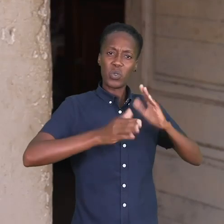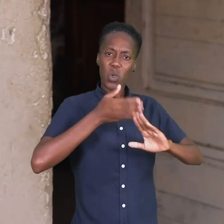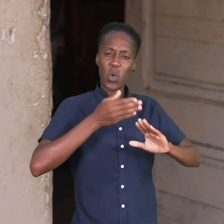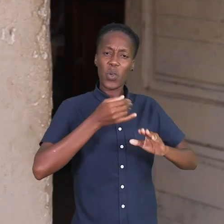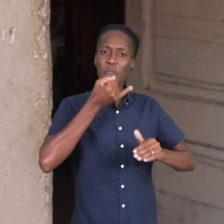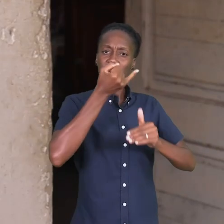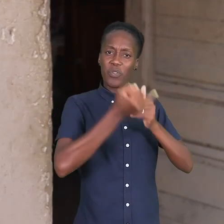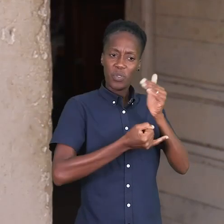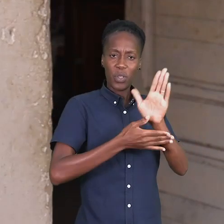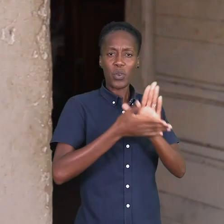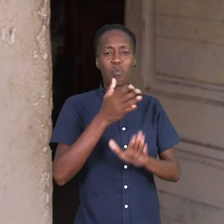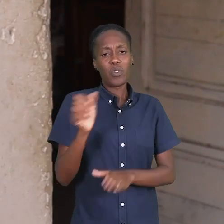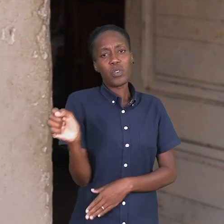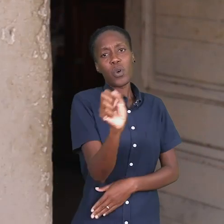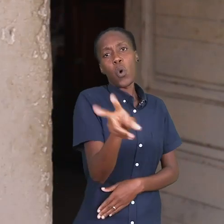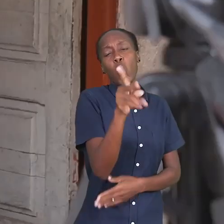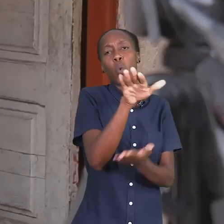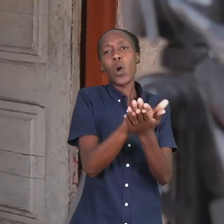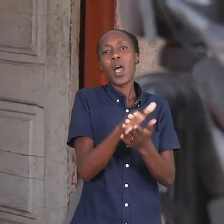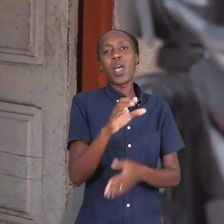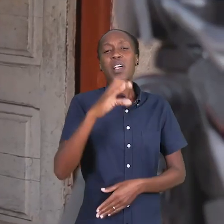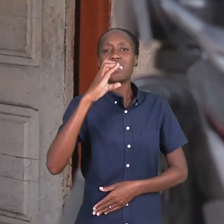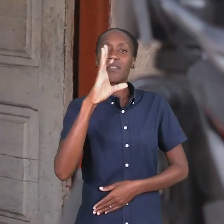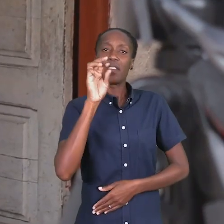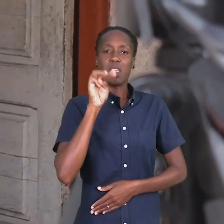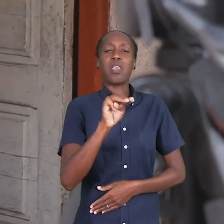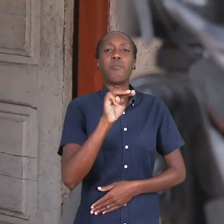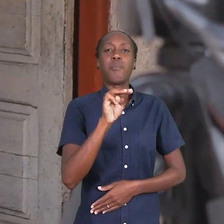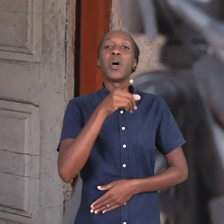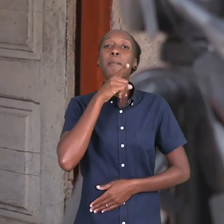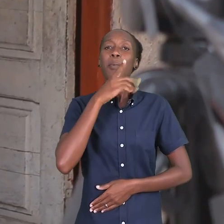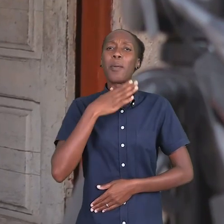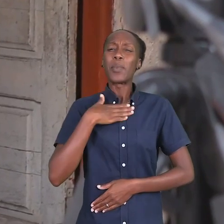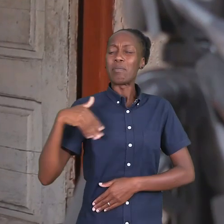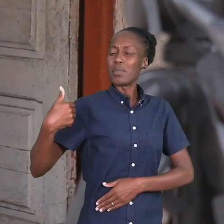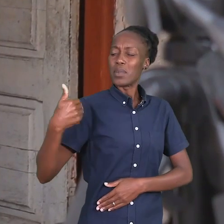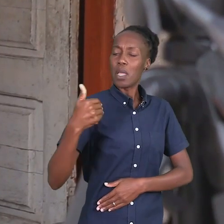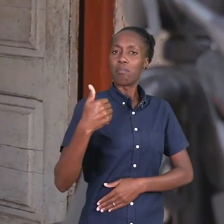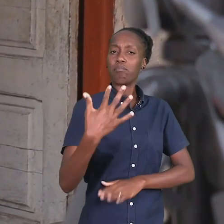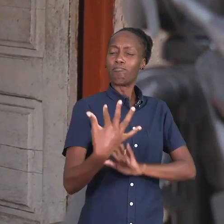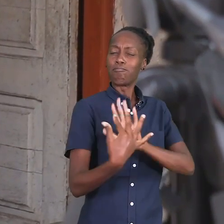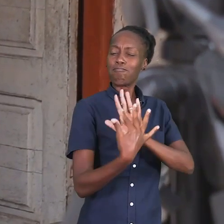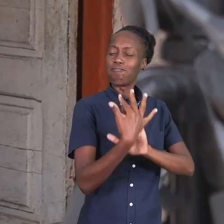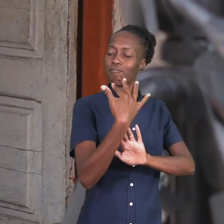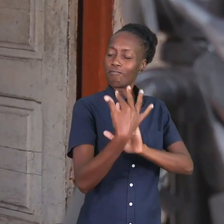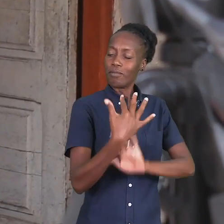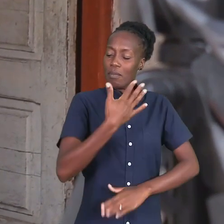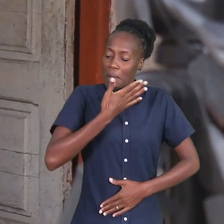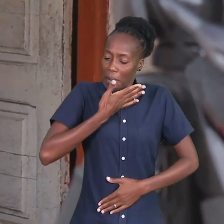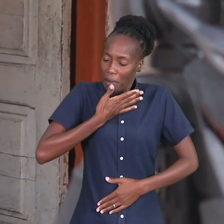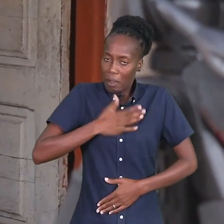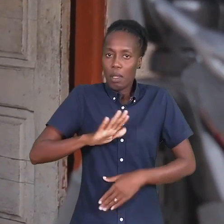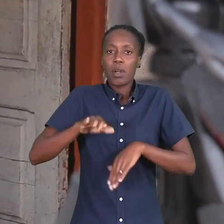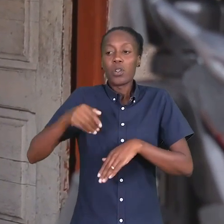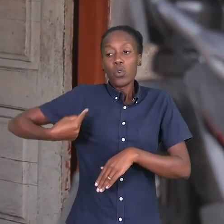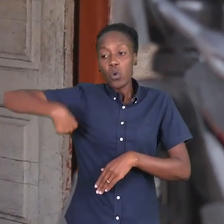Então, ele nos incentivava muito ir à escola. Muito, muito. Meu pai sempre batia na tecla. Queria ver os